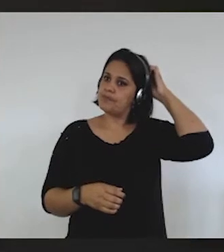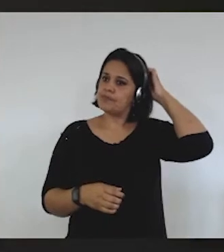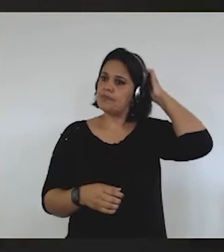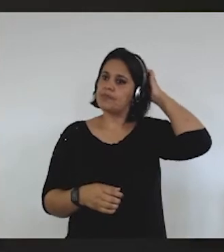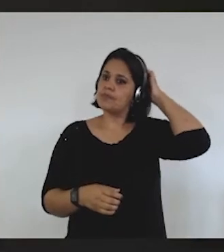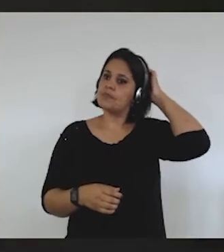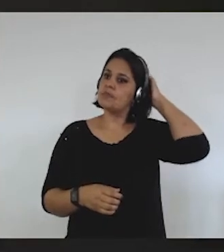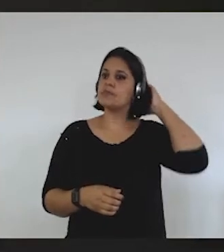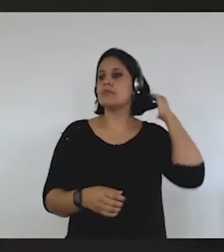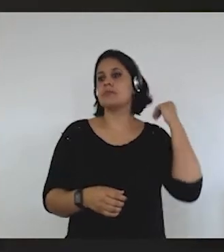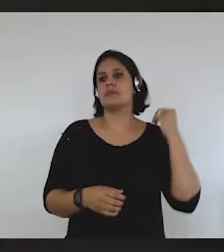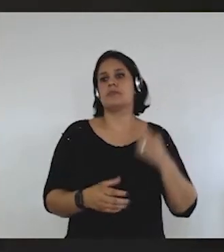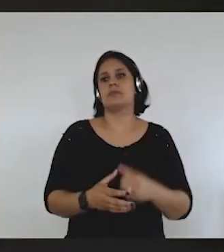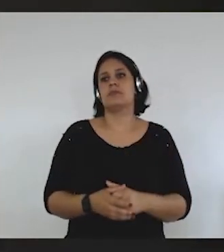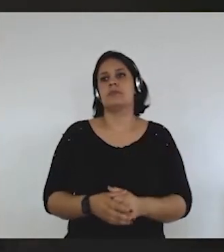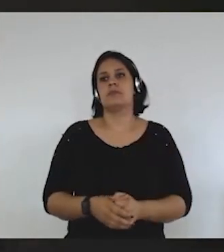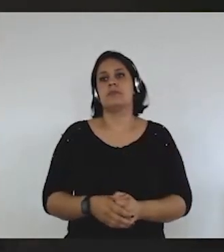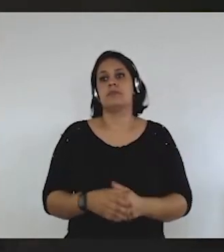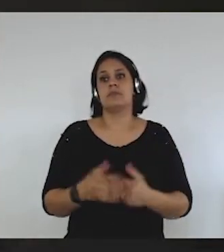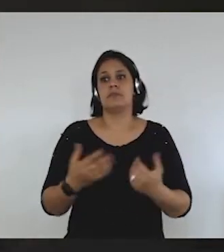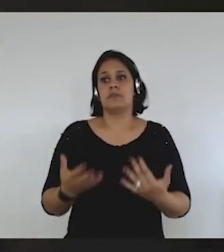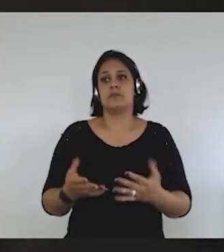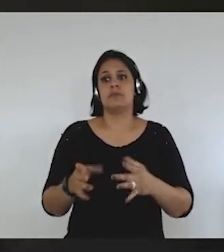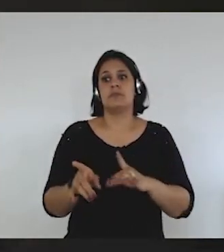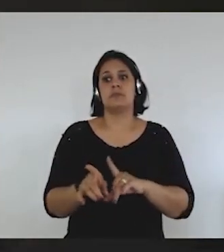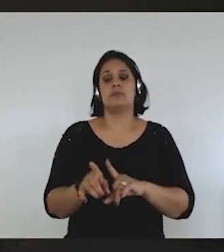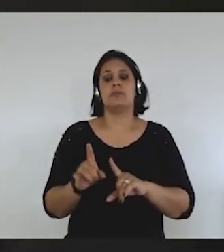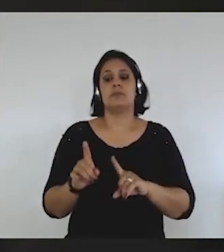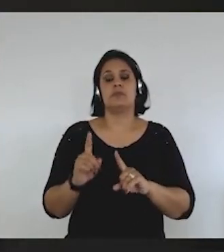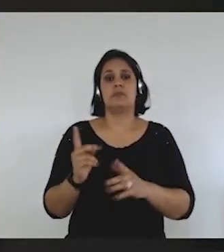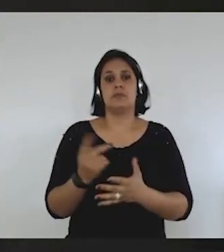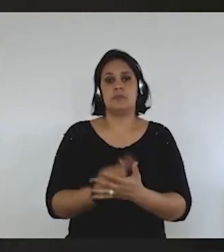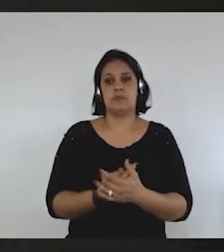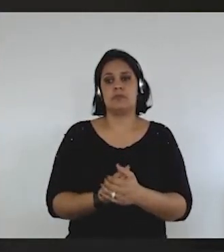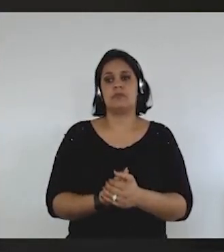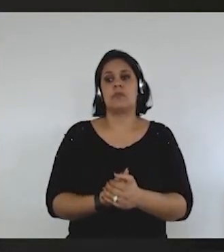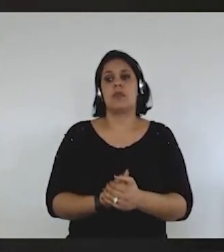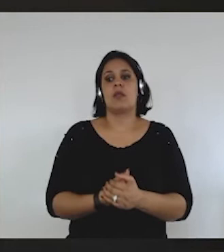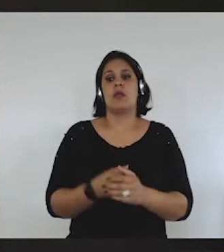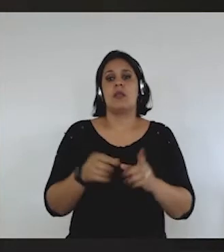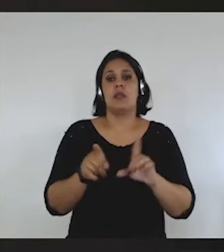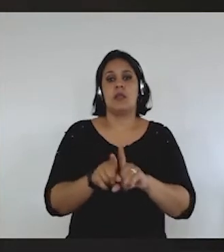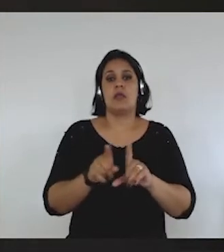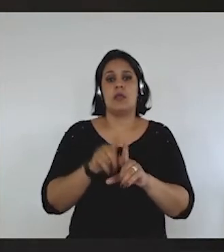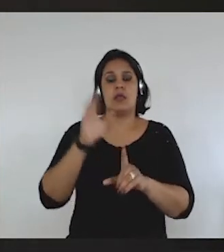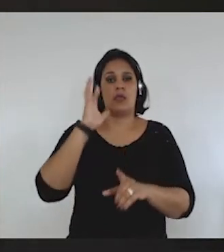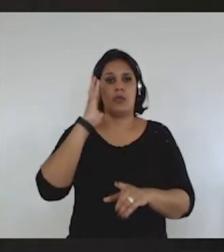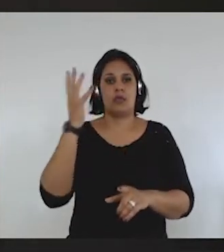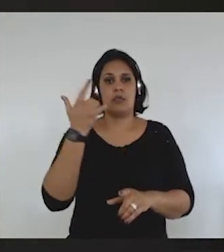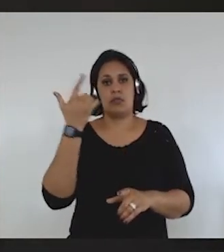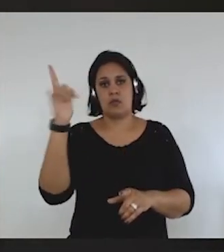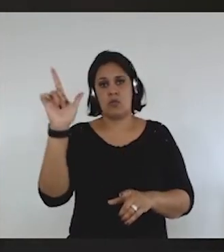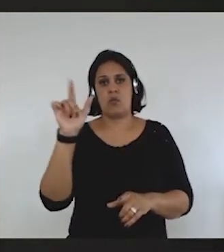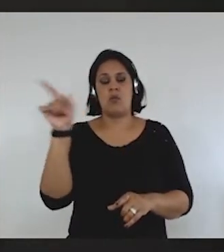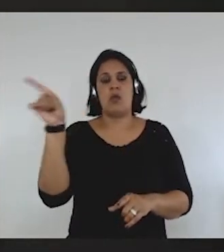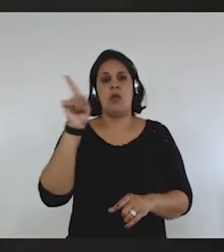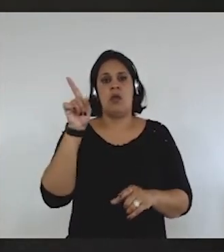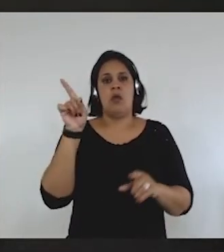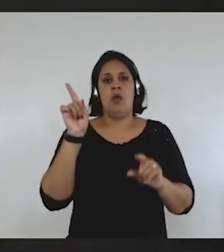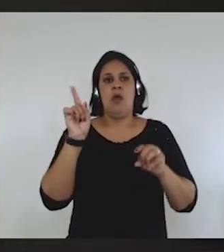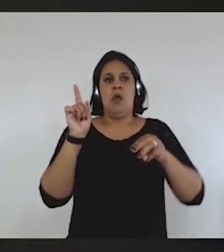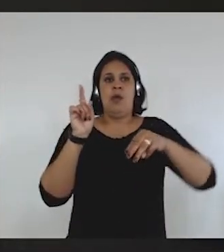é uma decisão do Supremo Tribunal Federal, uma decisão do